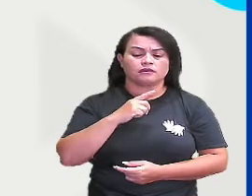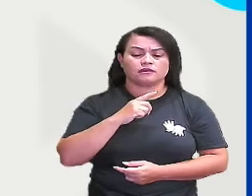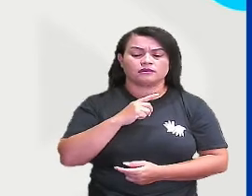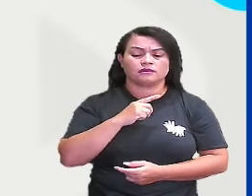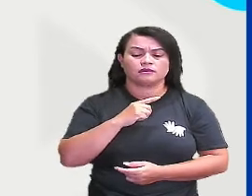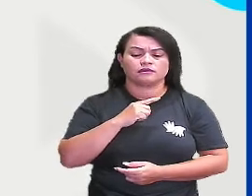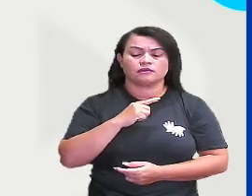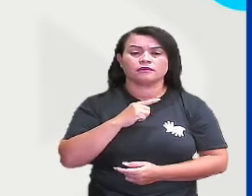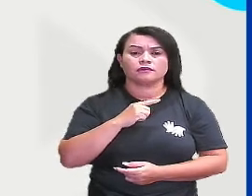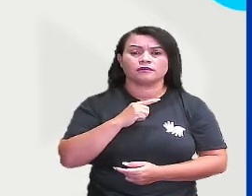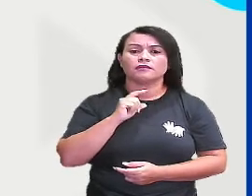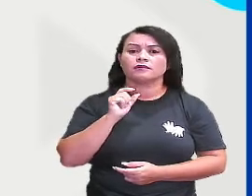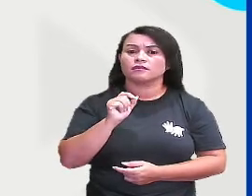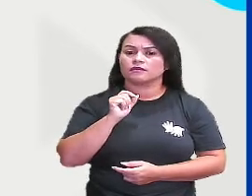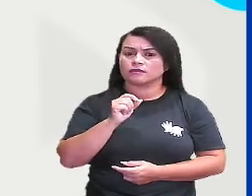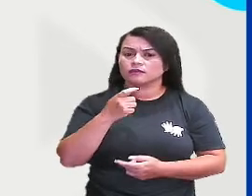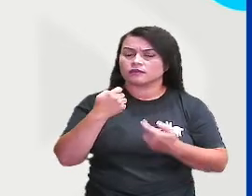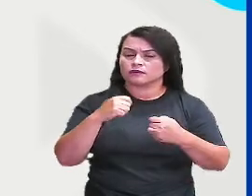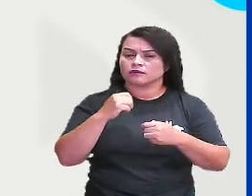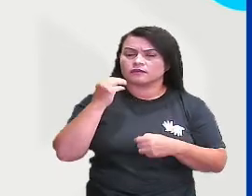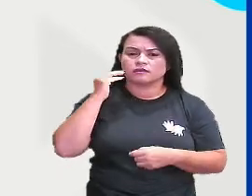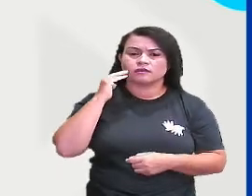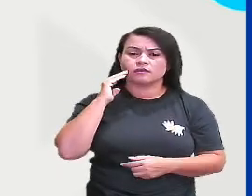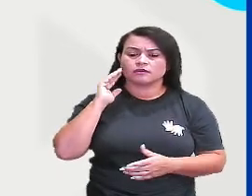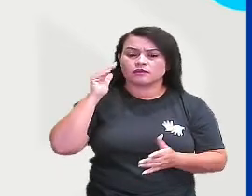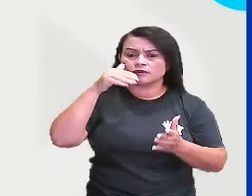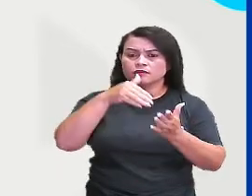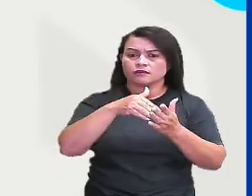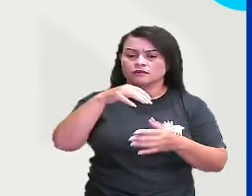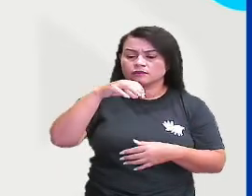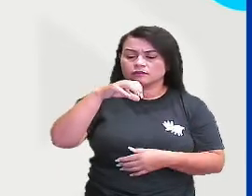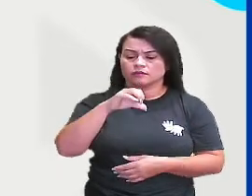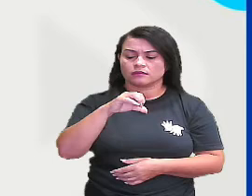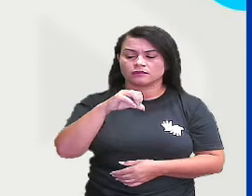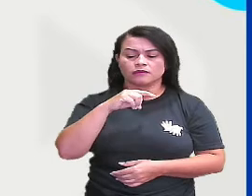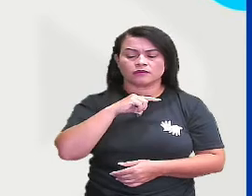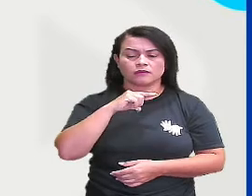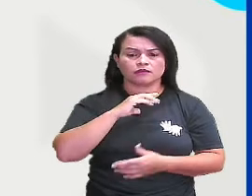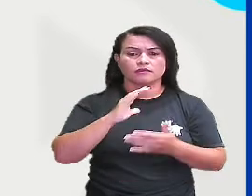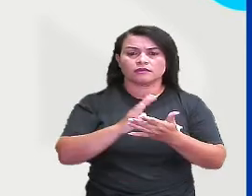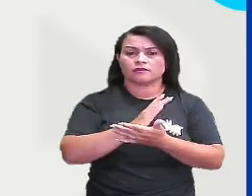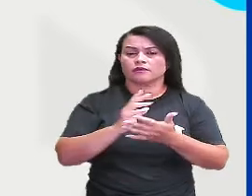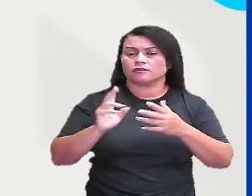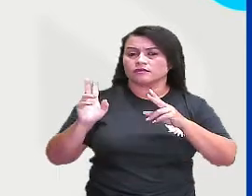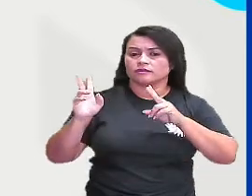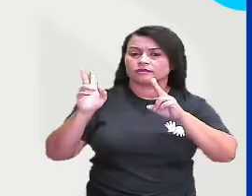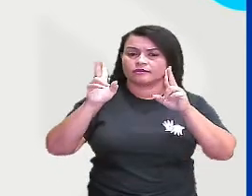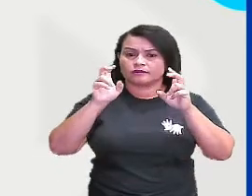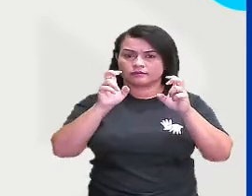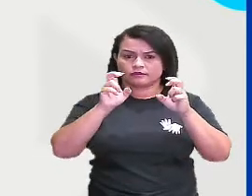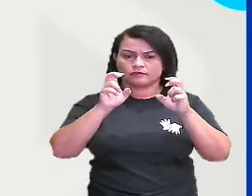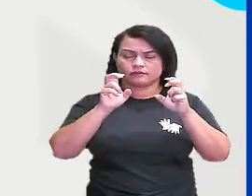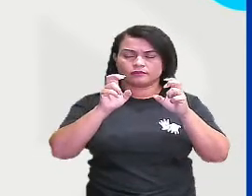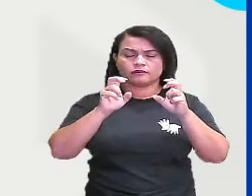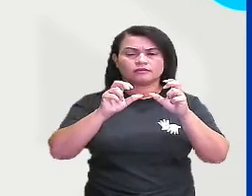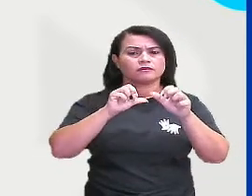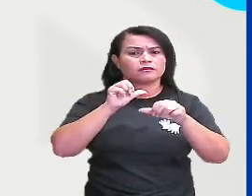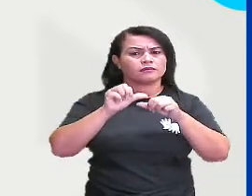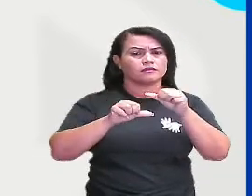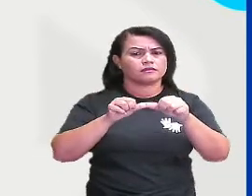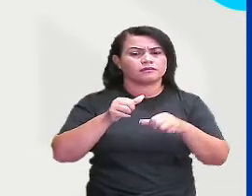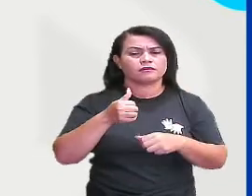aí a gente precisa entender que até o 9 a gente tem aqueles termos que a gente falou antes. E quando é